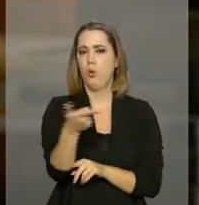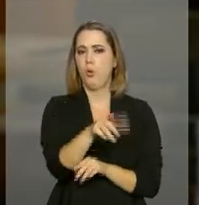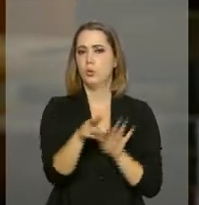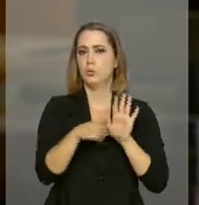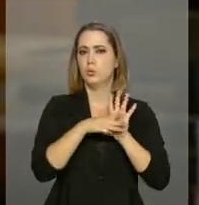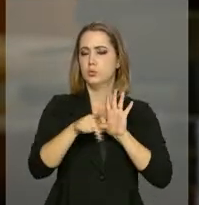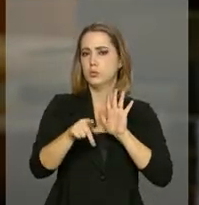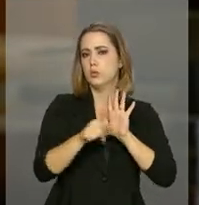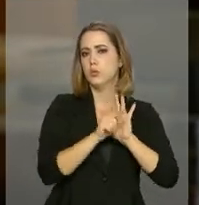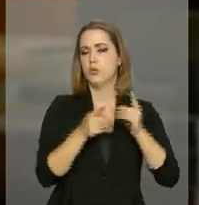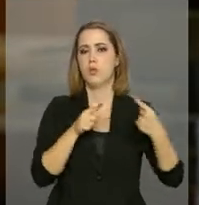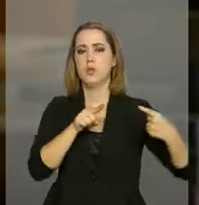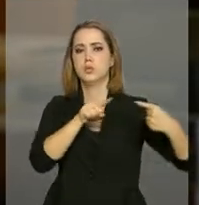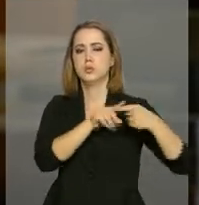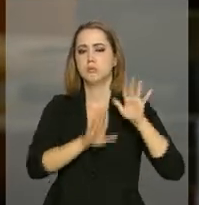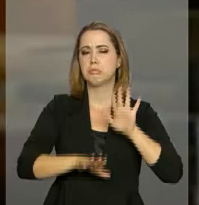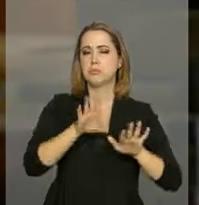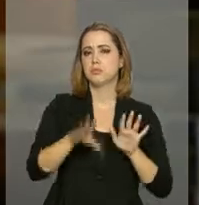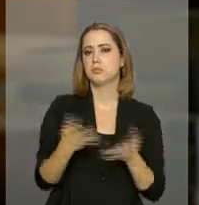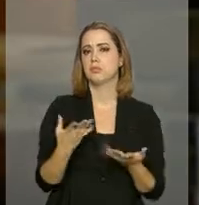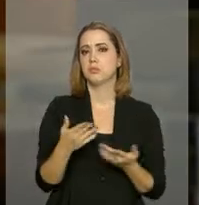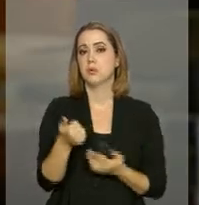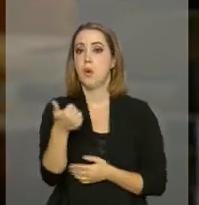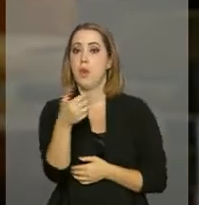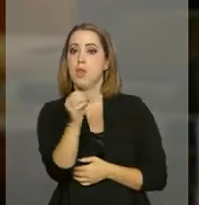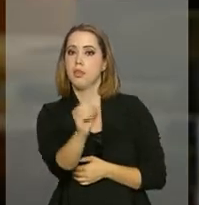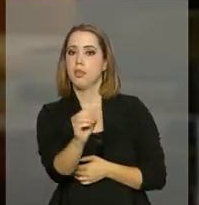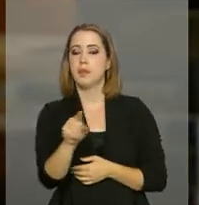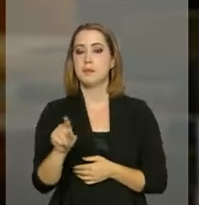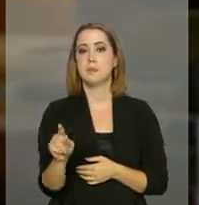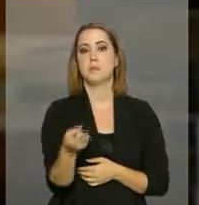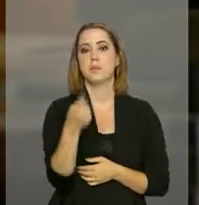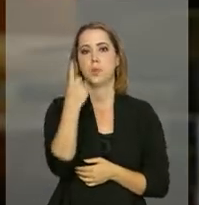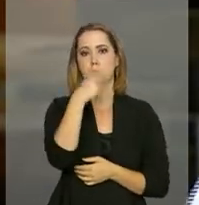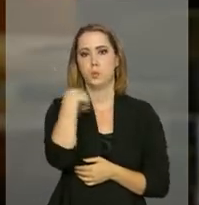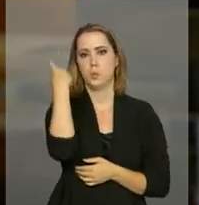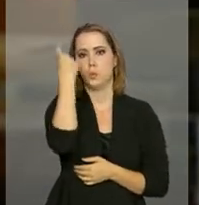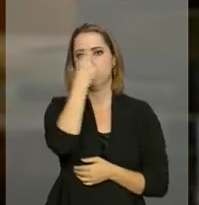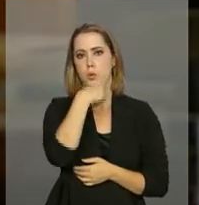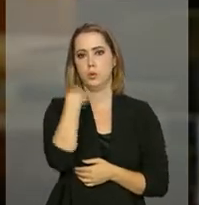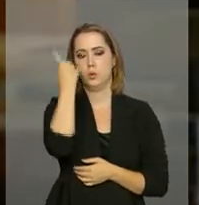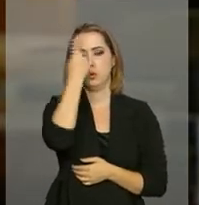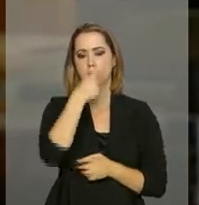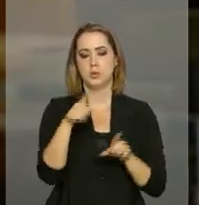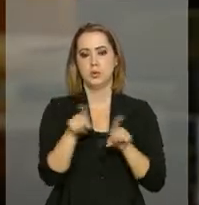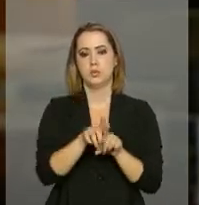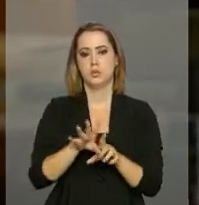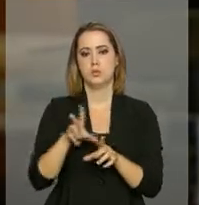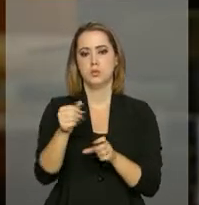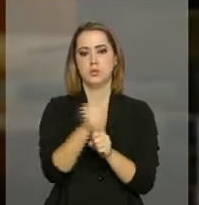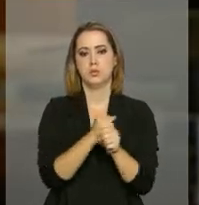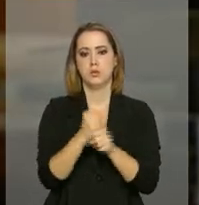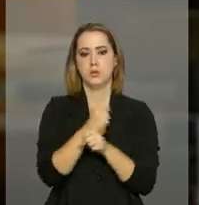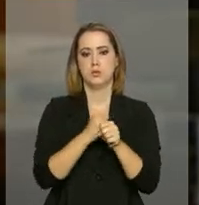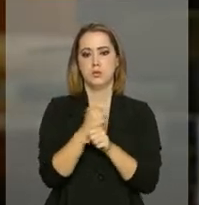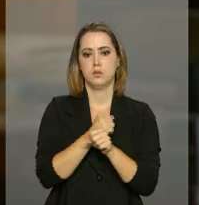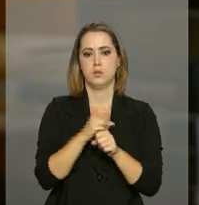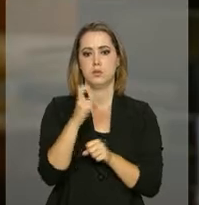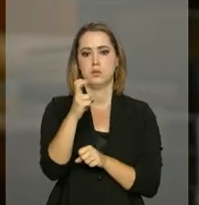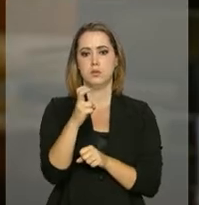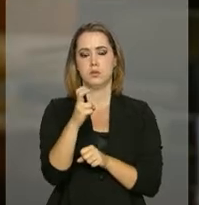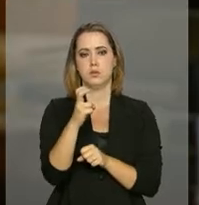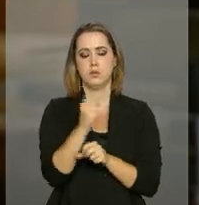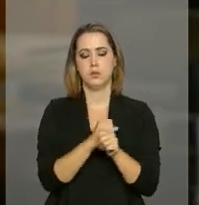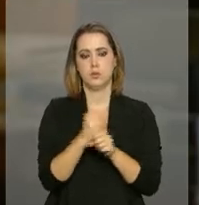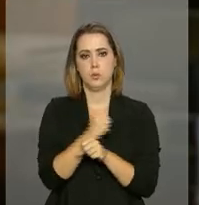uma meta intermediária de pelo menos 10 mil horas anuais que o governo deve atingir até os próximos cinco anos